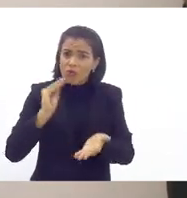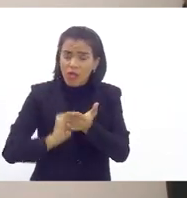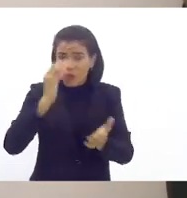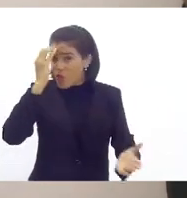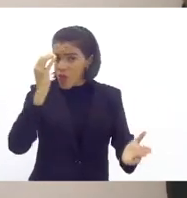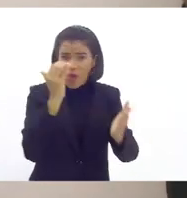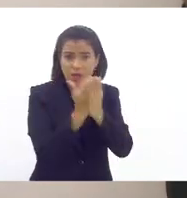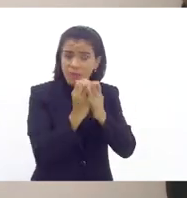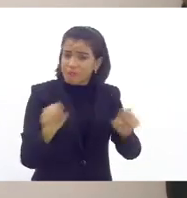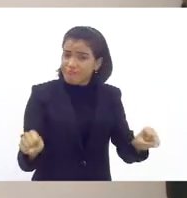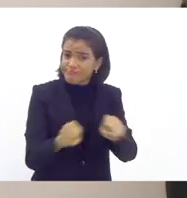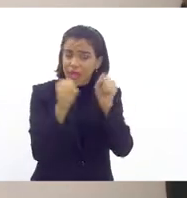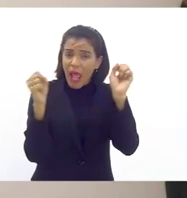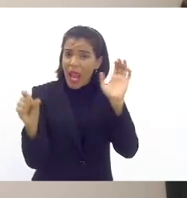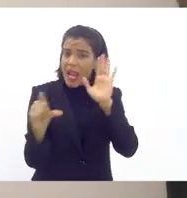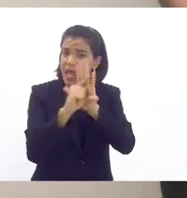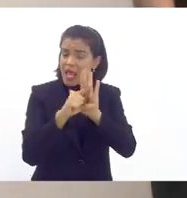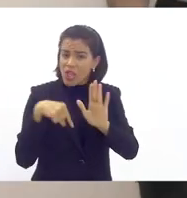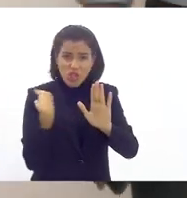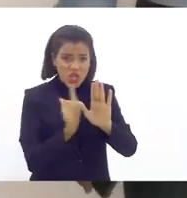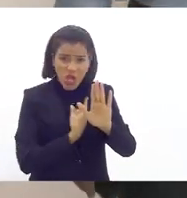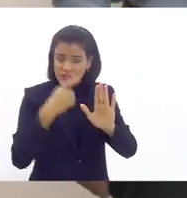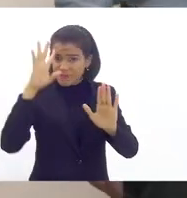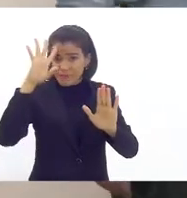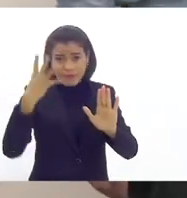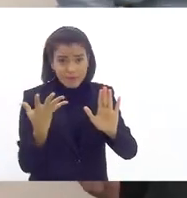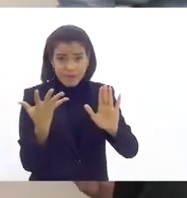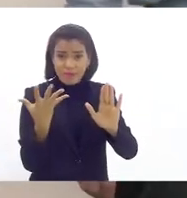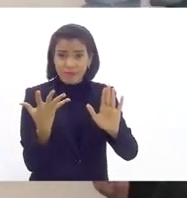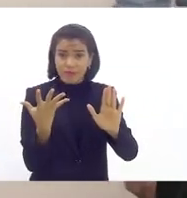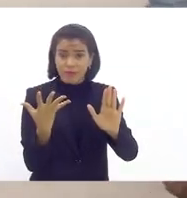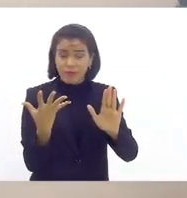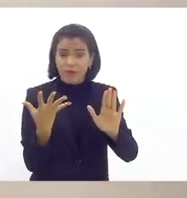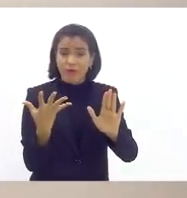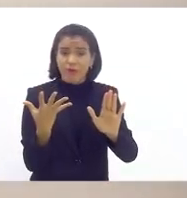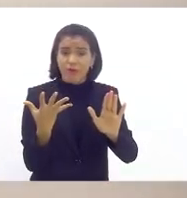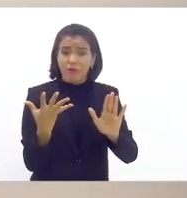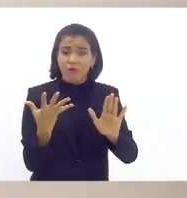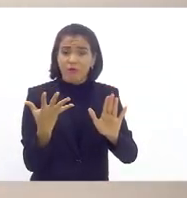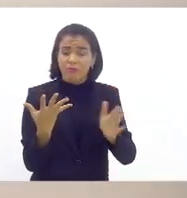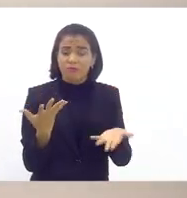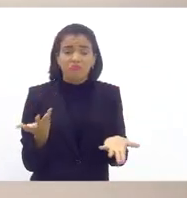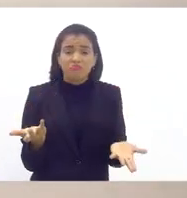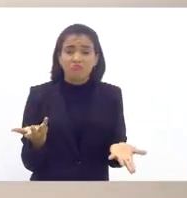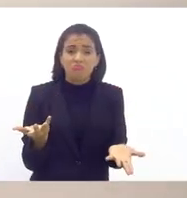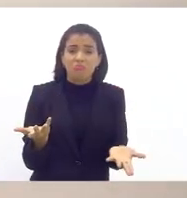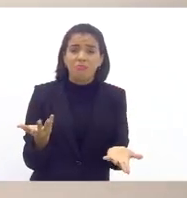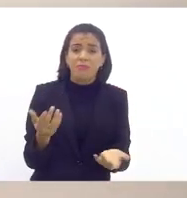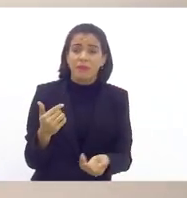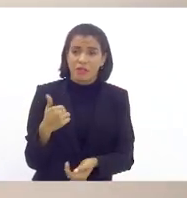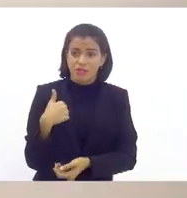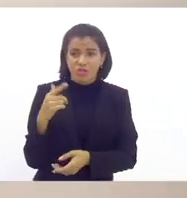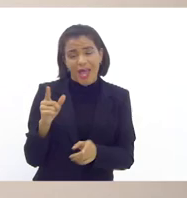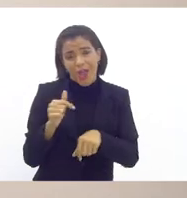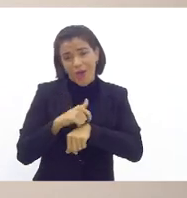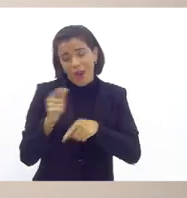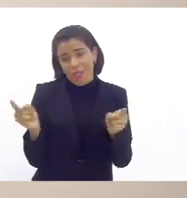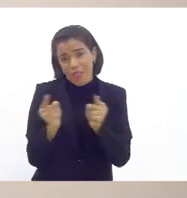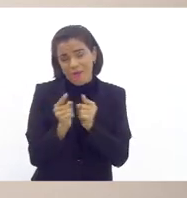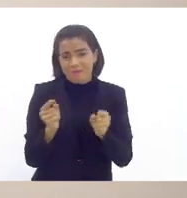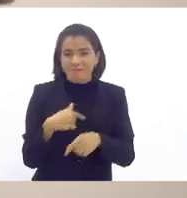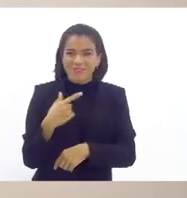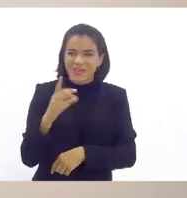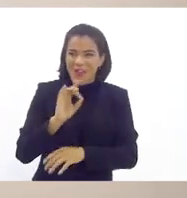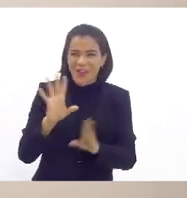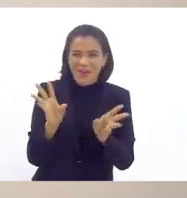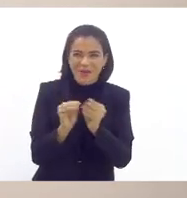Nós não vamos resolver, vamos estar enxugando o gelo. e como a fala já passou, é só isso